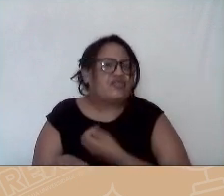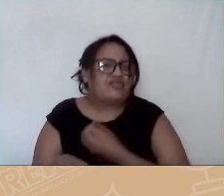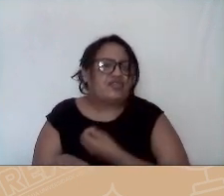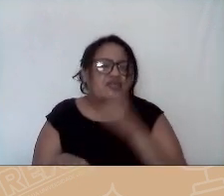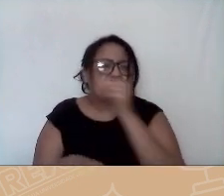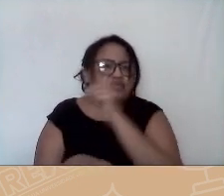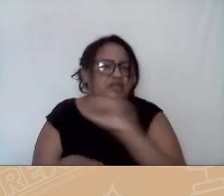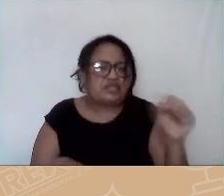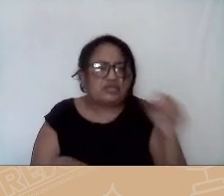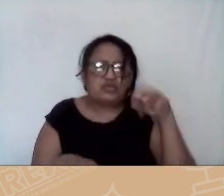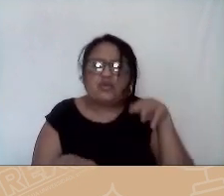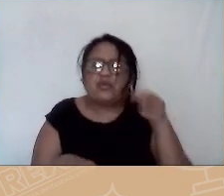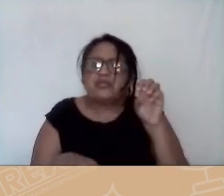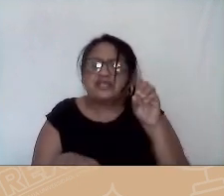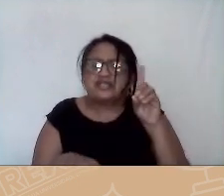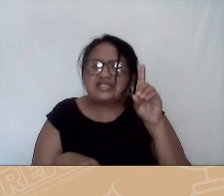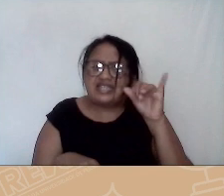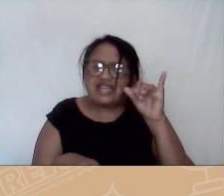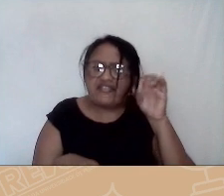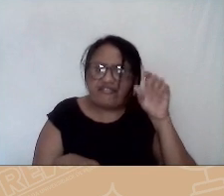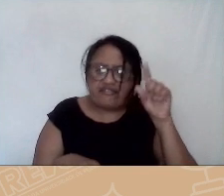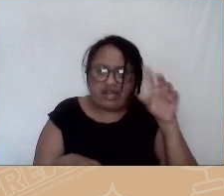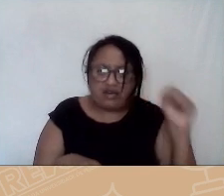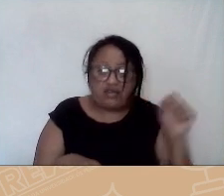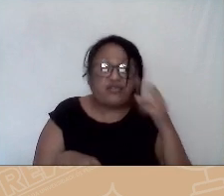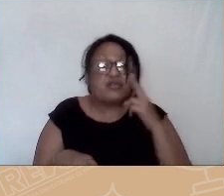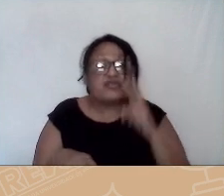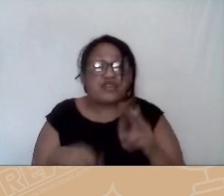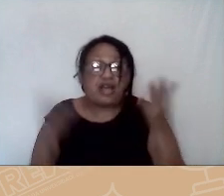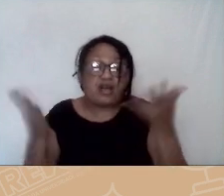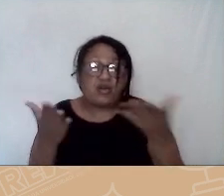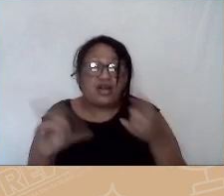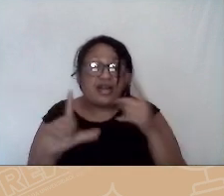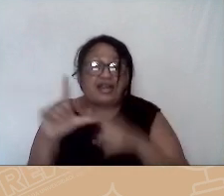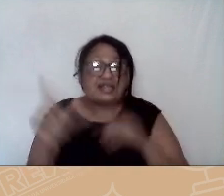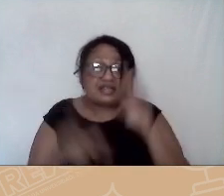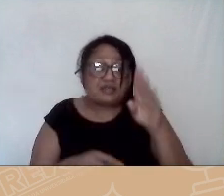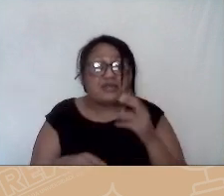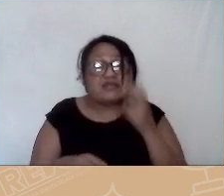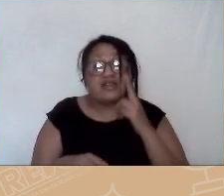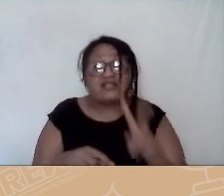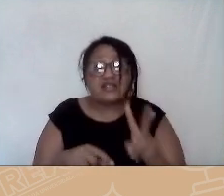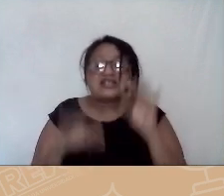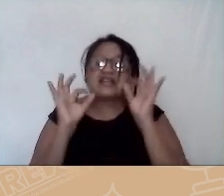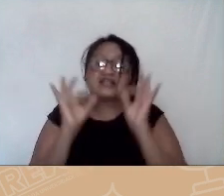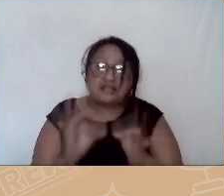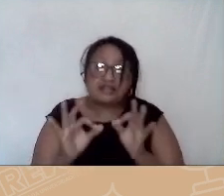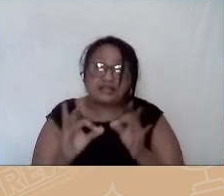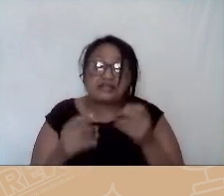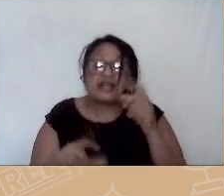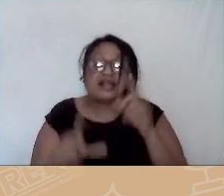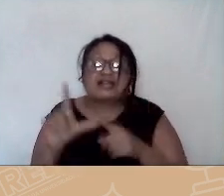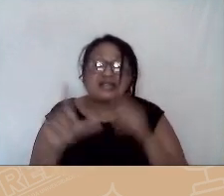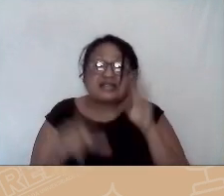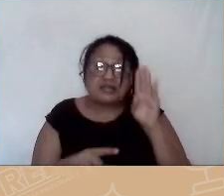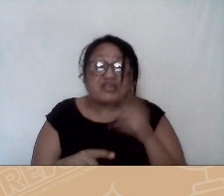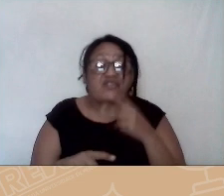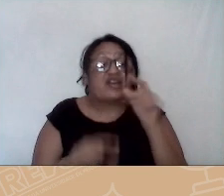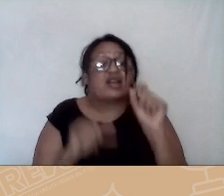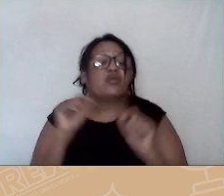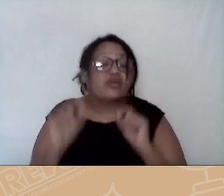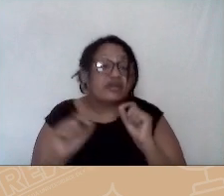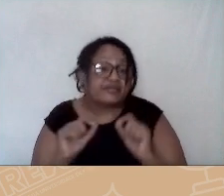medieval vamos olhar a letra B para ver se é a correta a letra B diz o seguinte